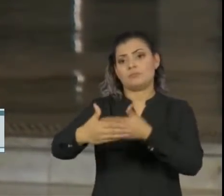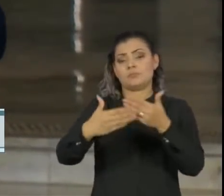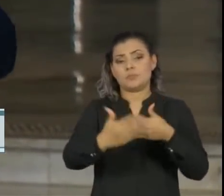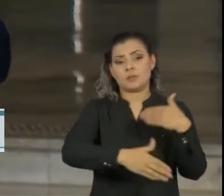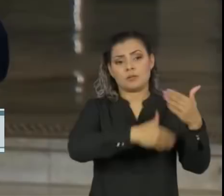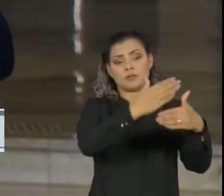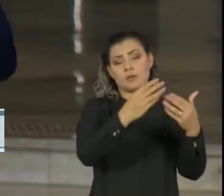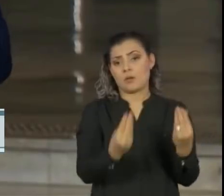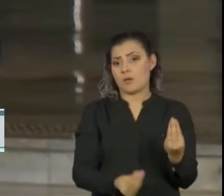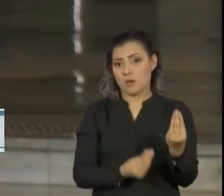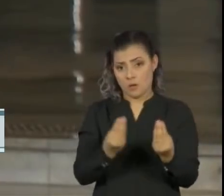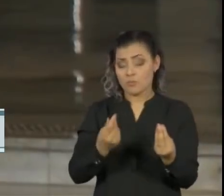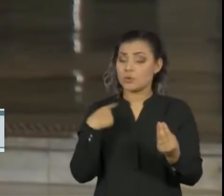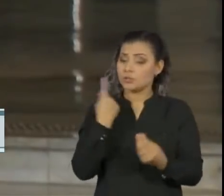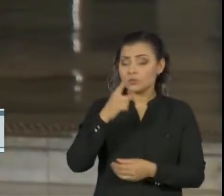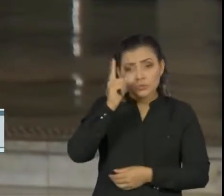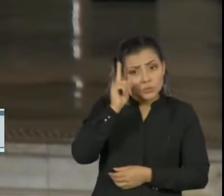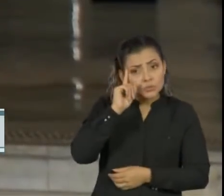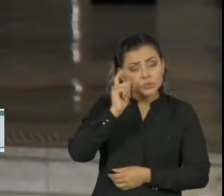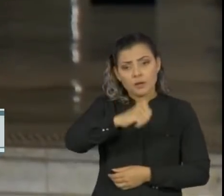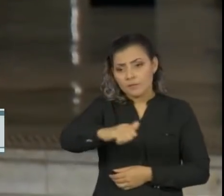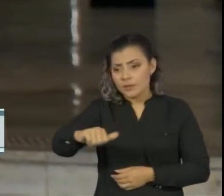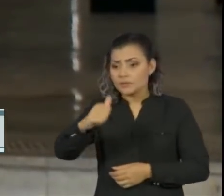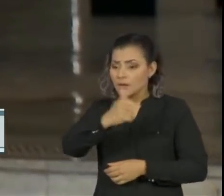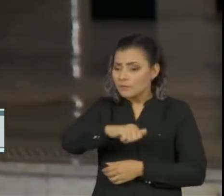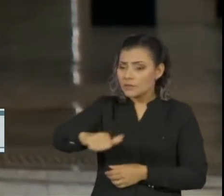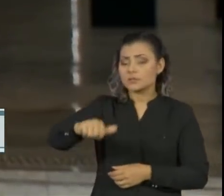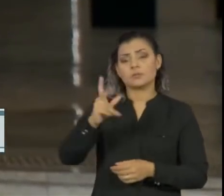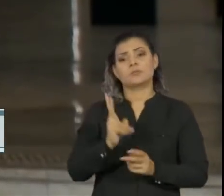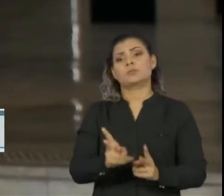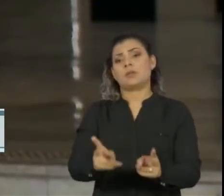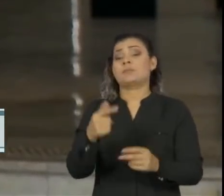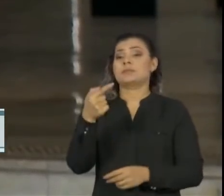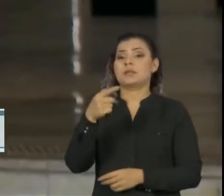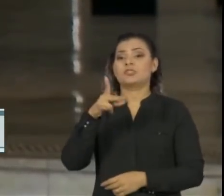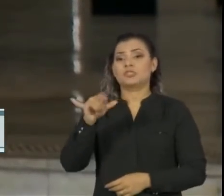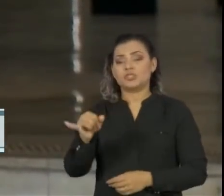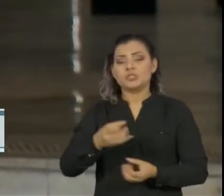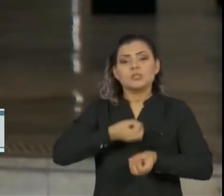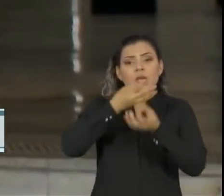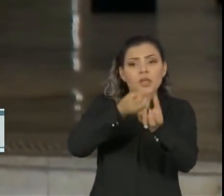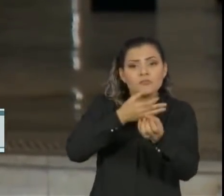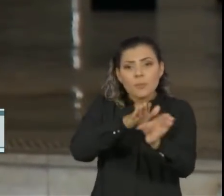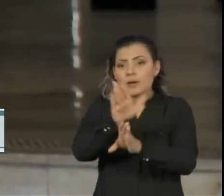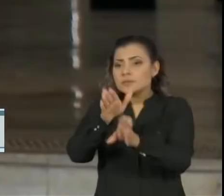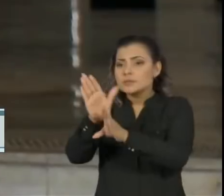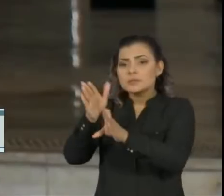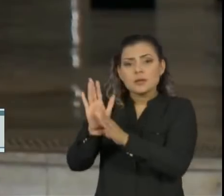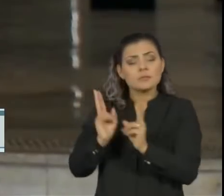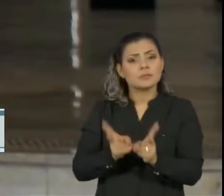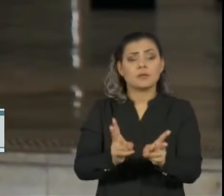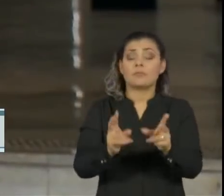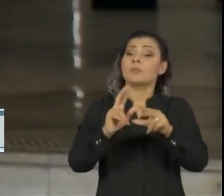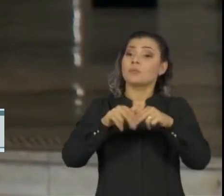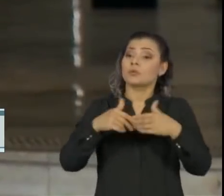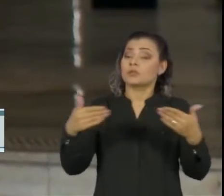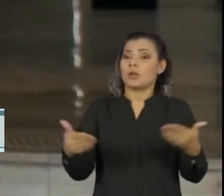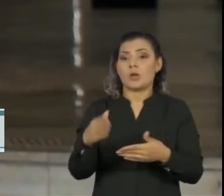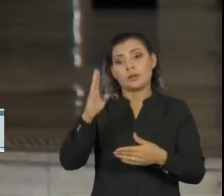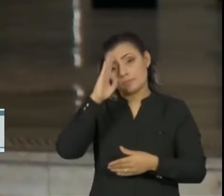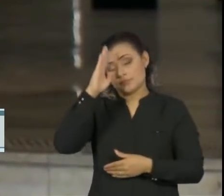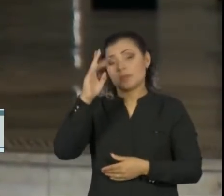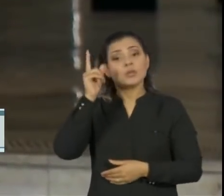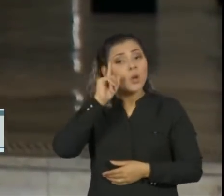Nós fazemos essa análise diária e anunciamos a cada 7 dias de que forma vem se dando esse resultado e o nosso dashboard